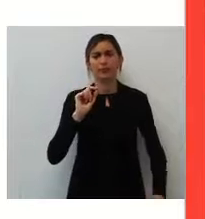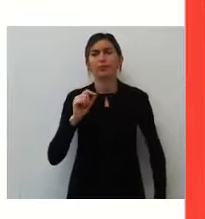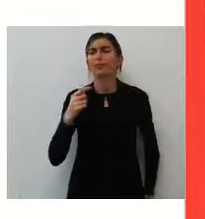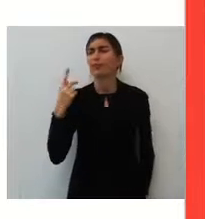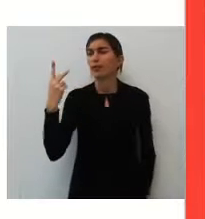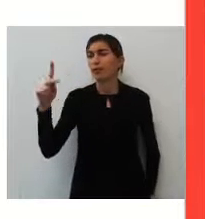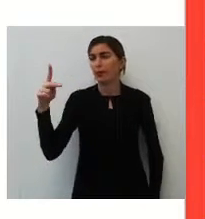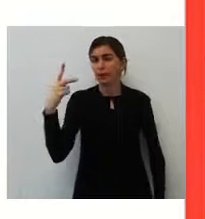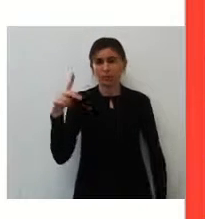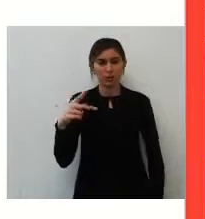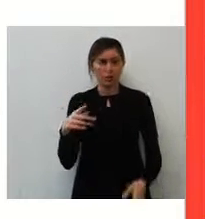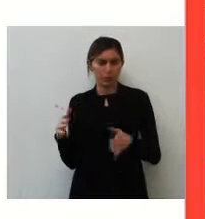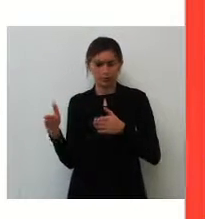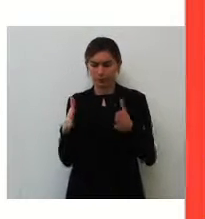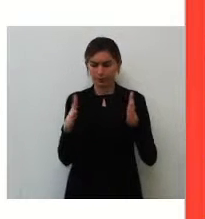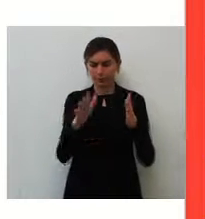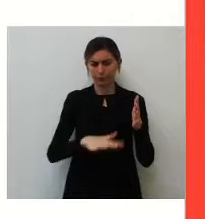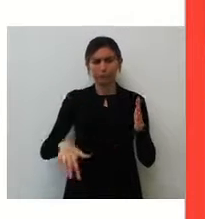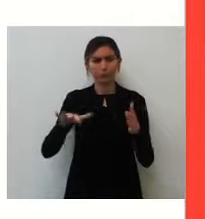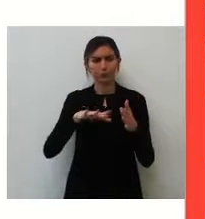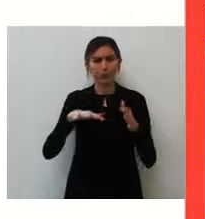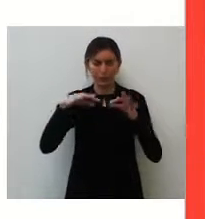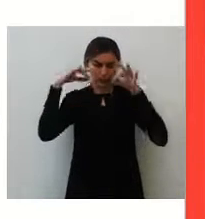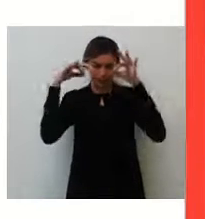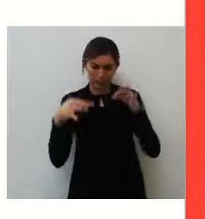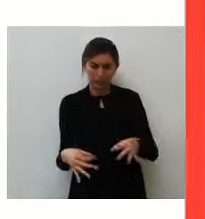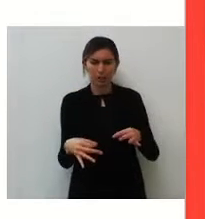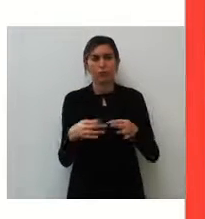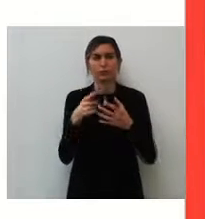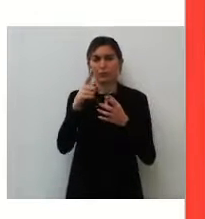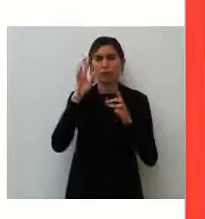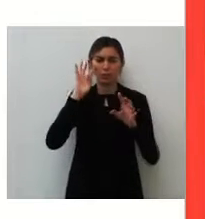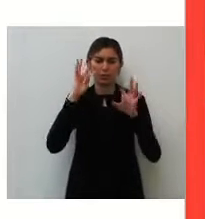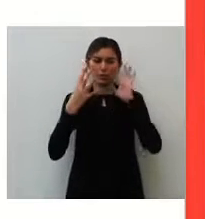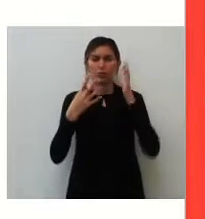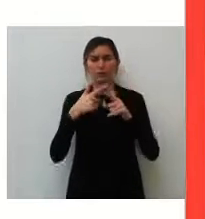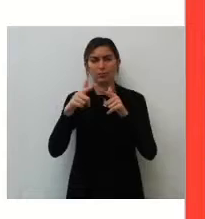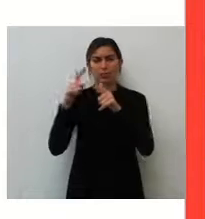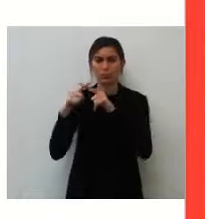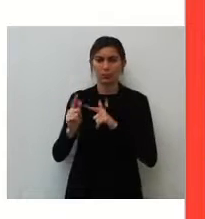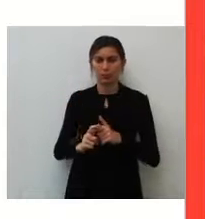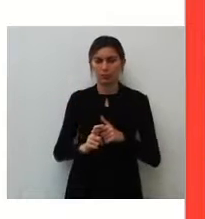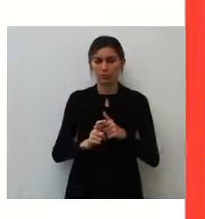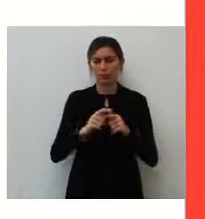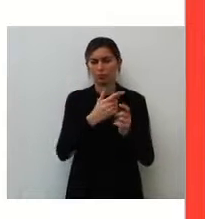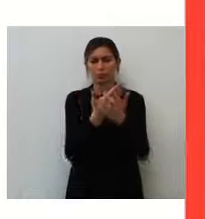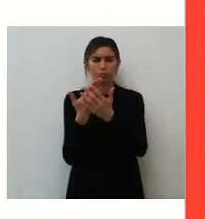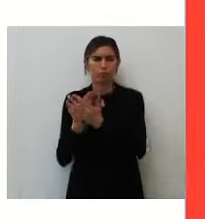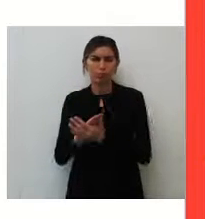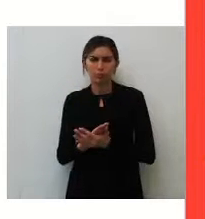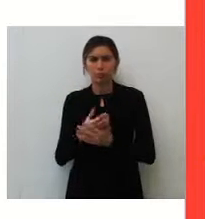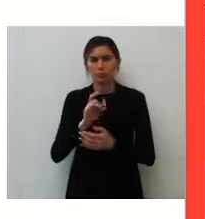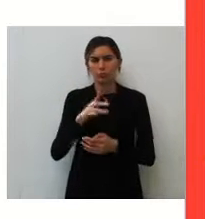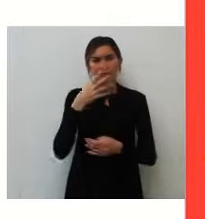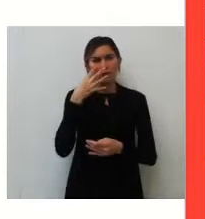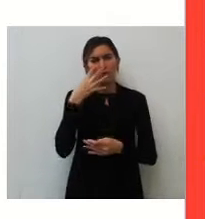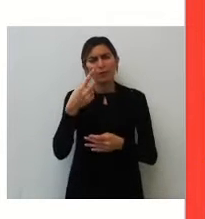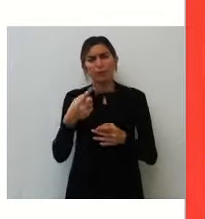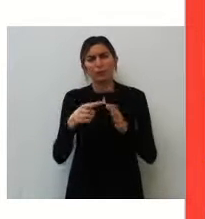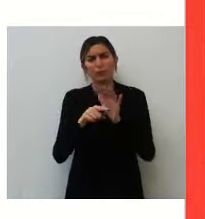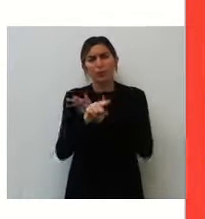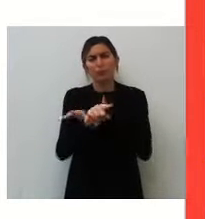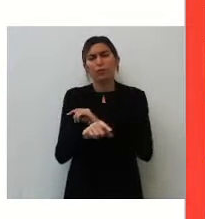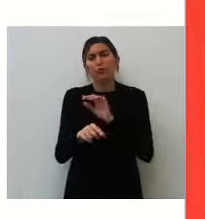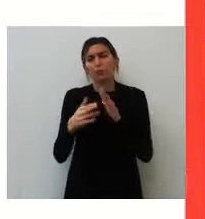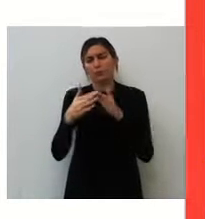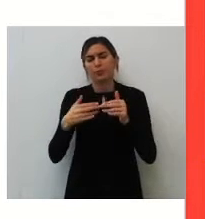esse é o meio mais exato para você resolver o problema estudo só vem outra questão pede